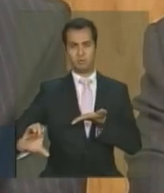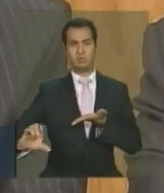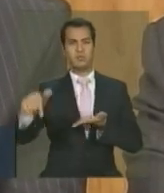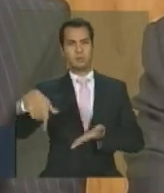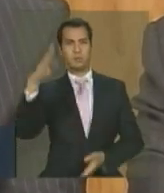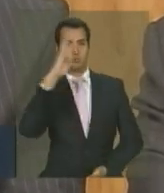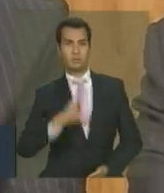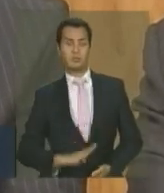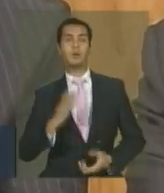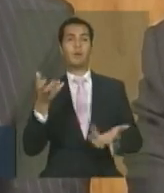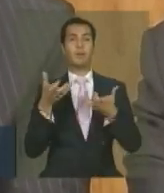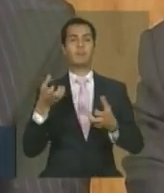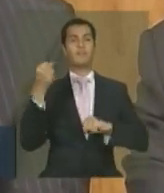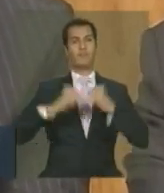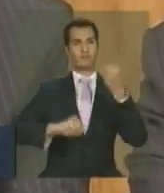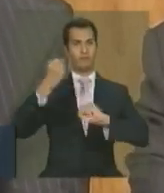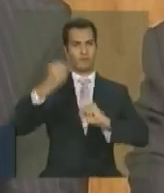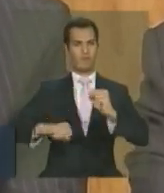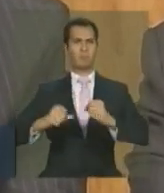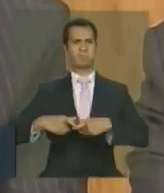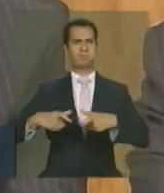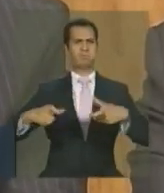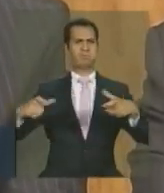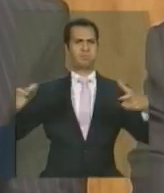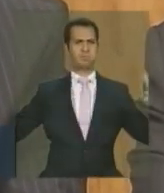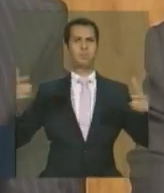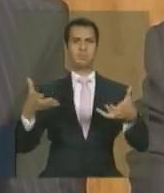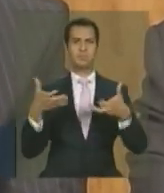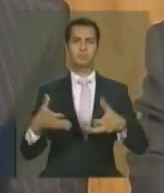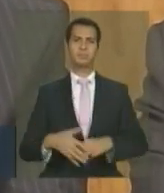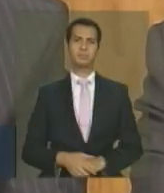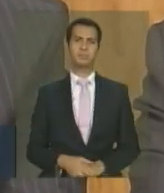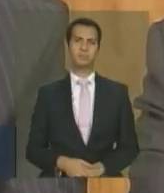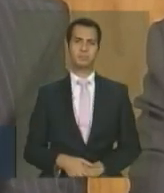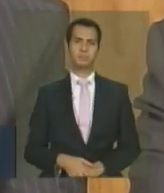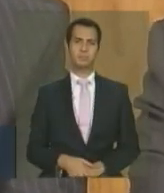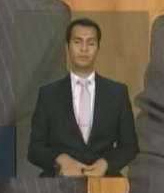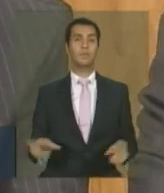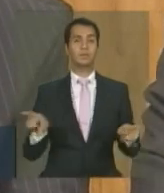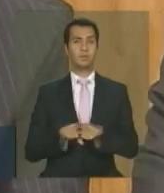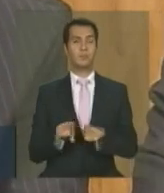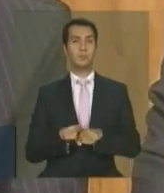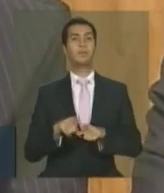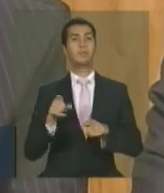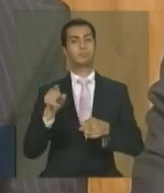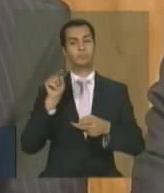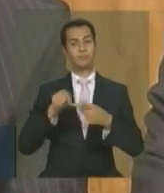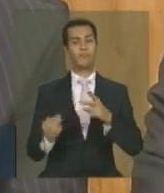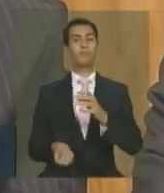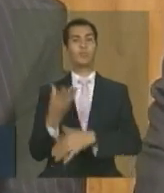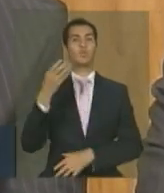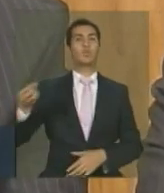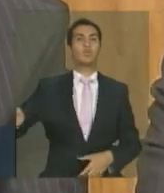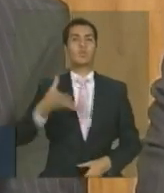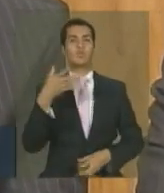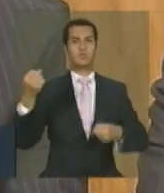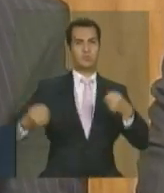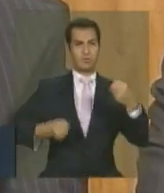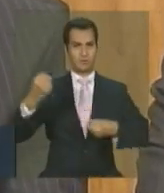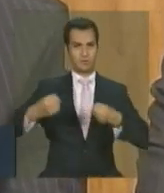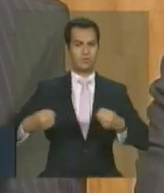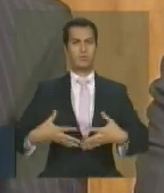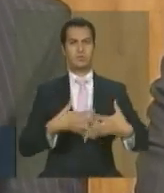em expansão da capacidade de produção, na introdução de novos modelos, no desenvolvimento de uma